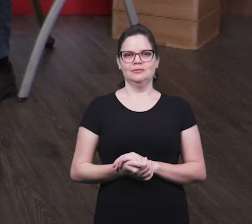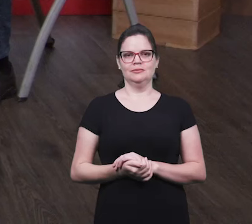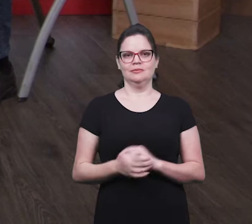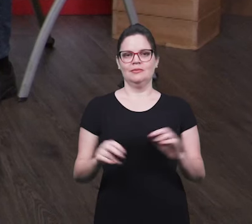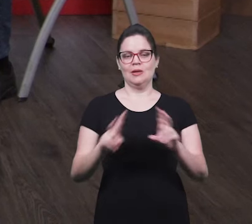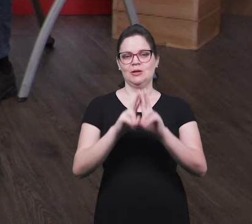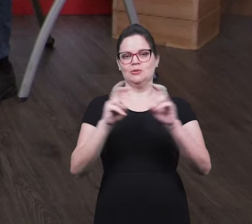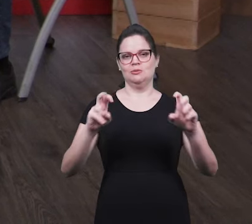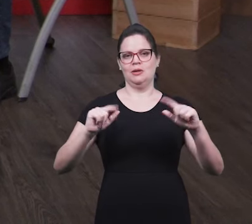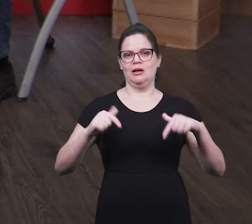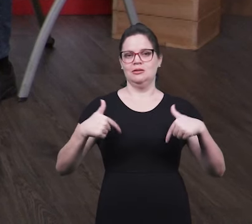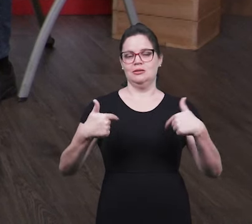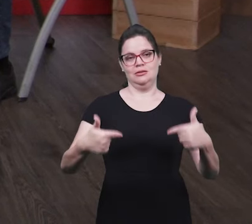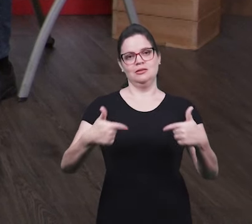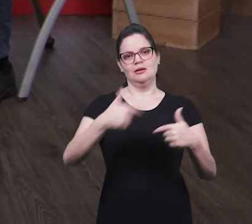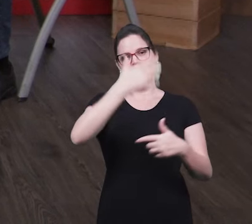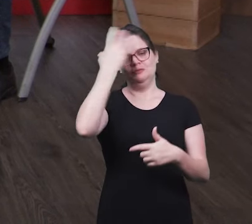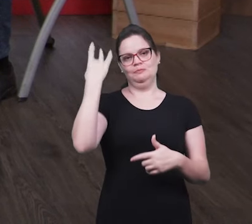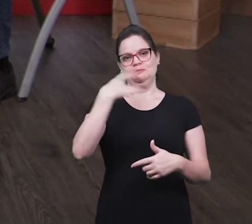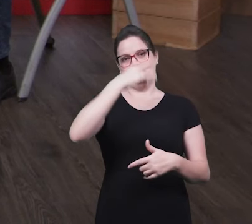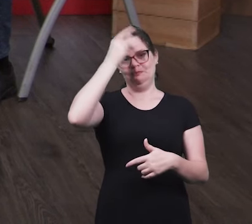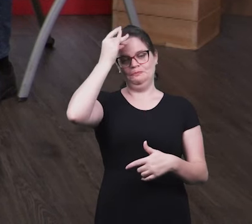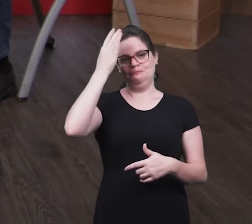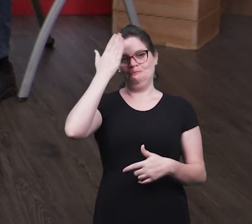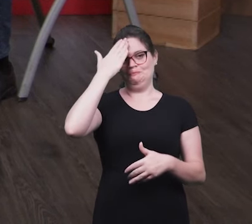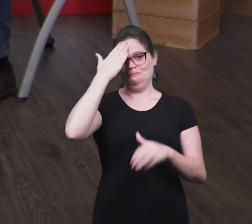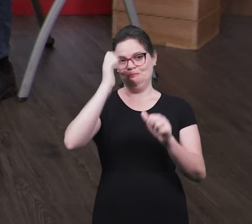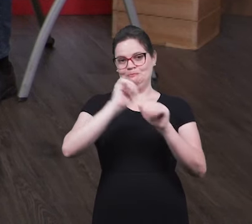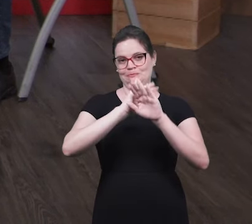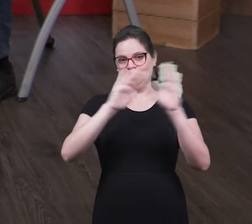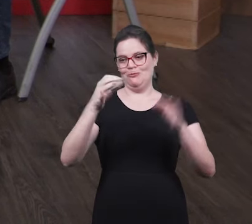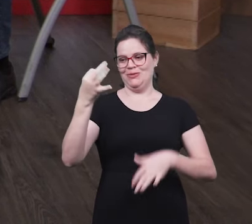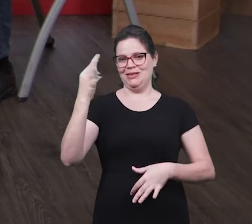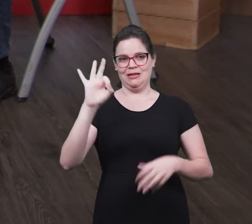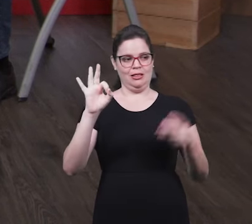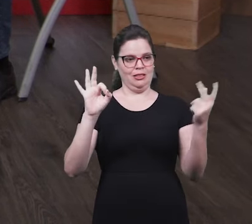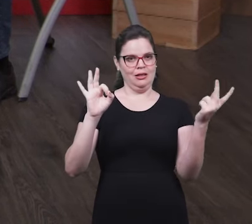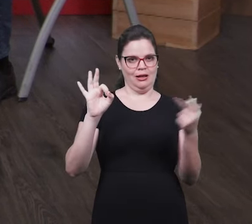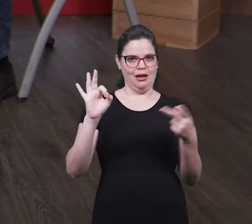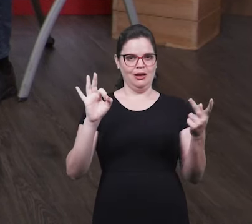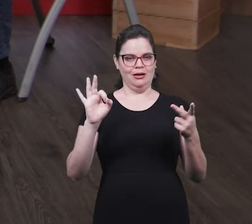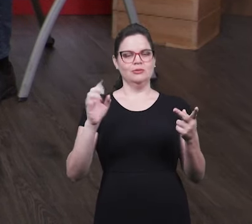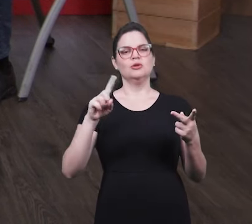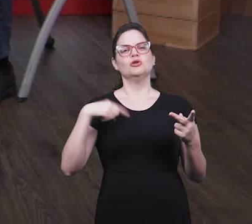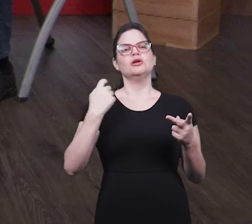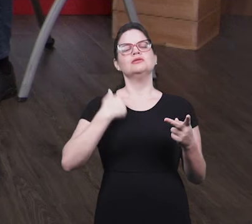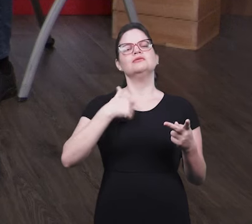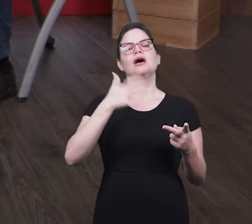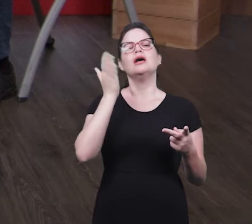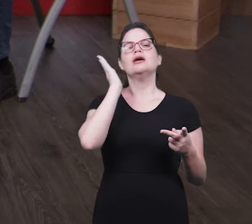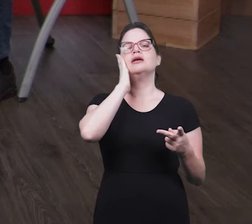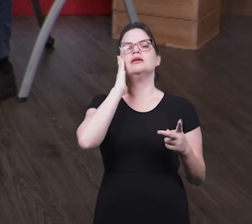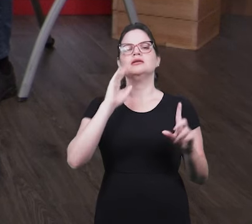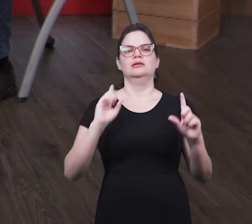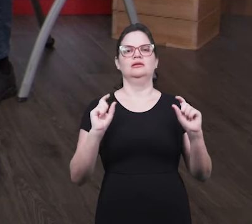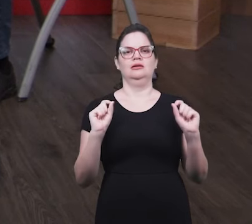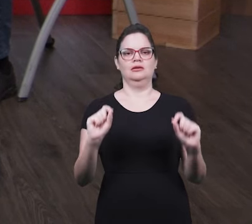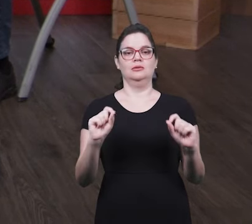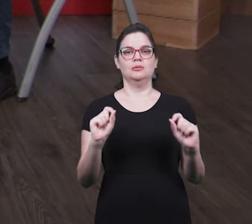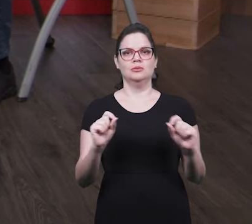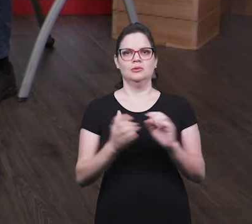de discernimento, nós vamos observar que a igreja apostólica, ou seja, a